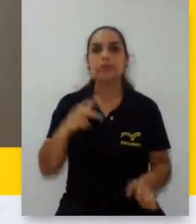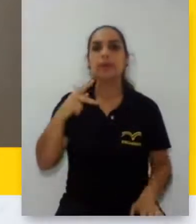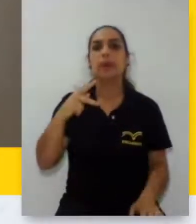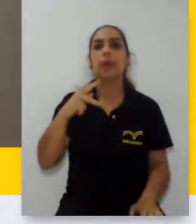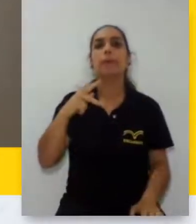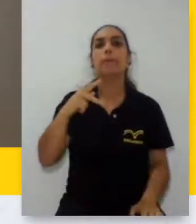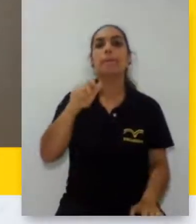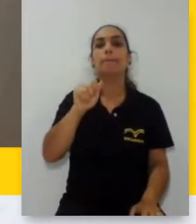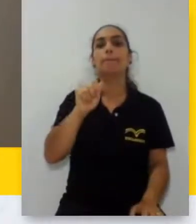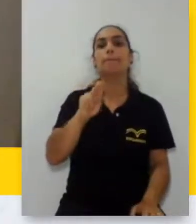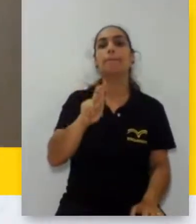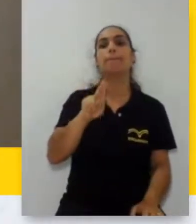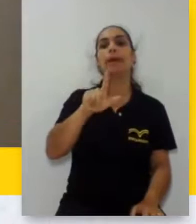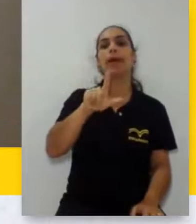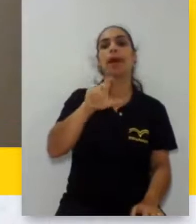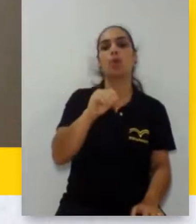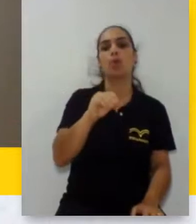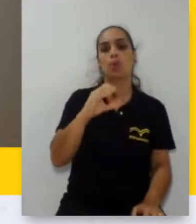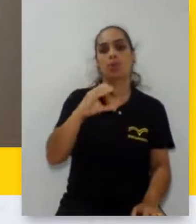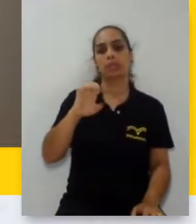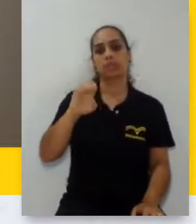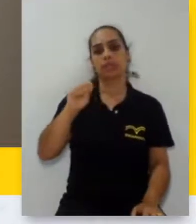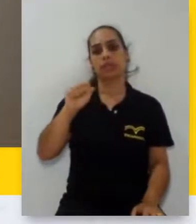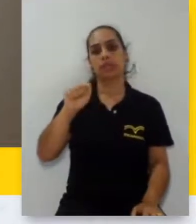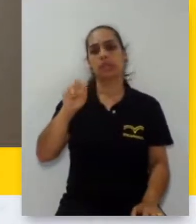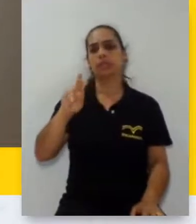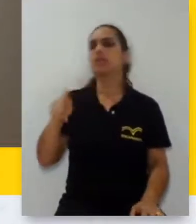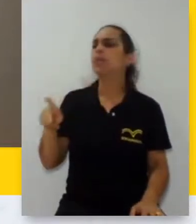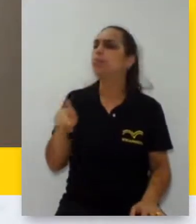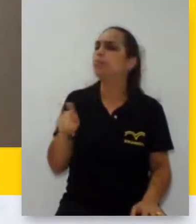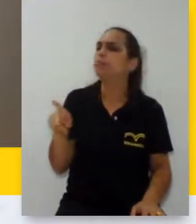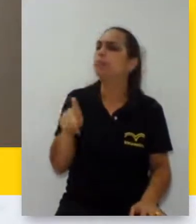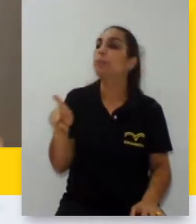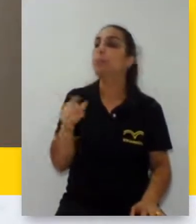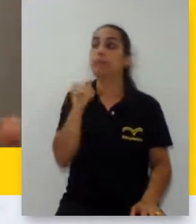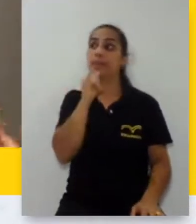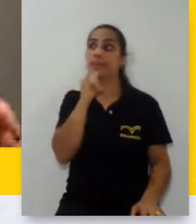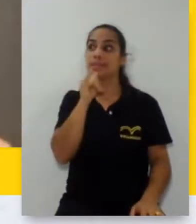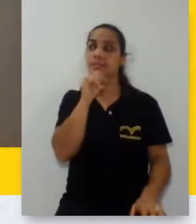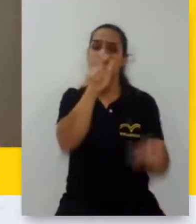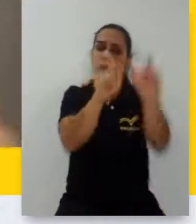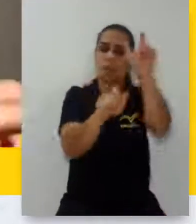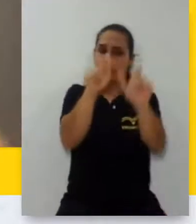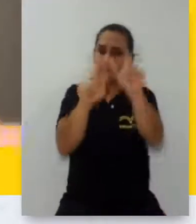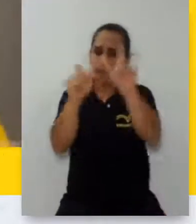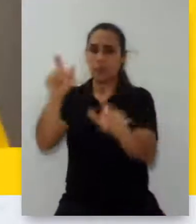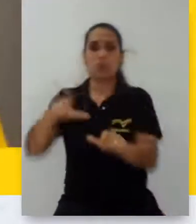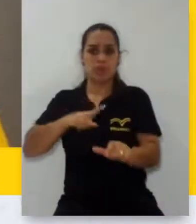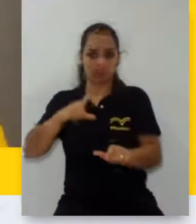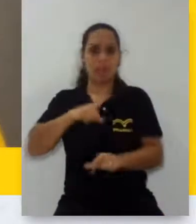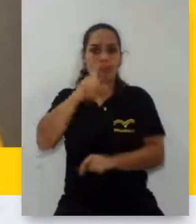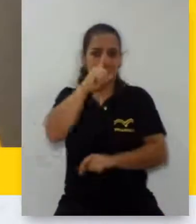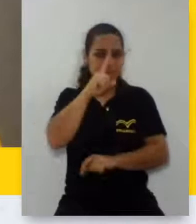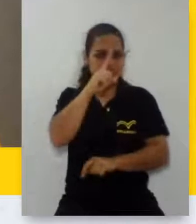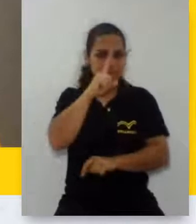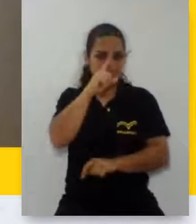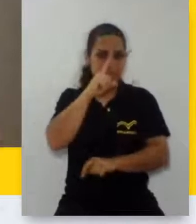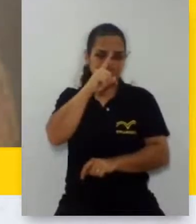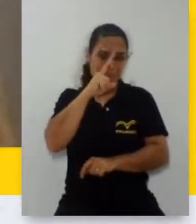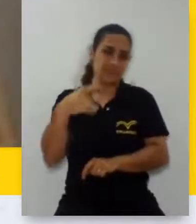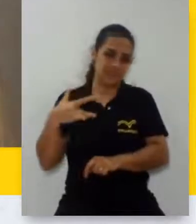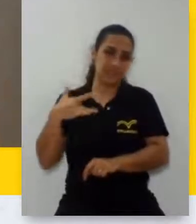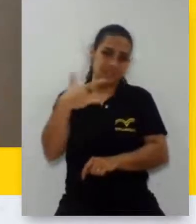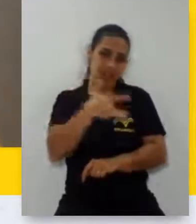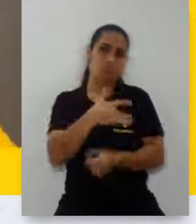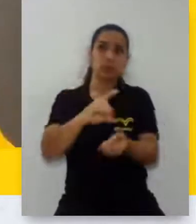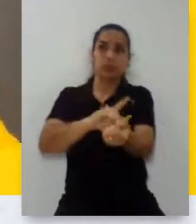que algumas pessoas que têm algum risco de saúde e com isso pressão alta ou diabetes têm um certo medo de fazer uma atividade física? Isso